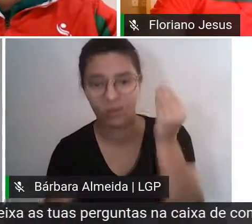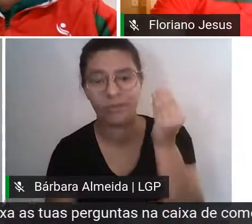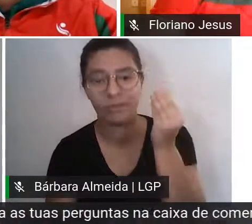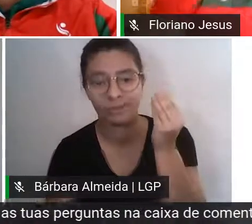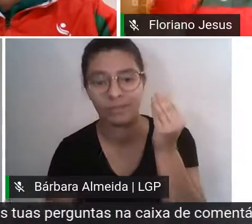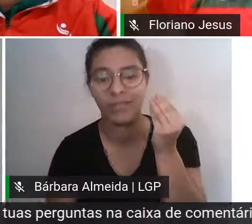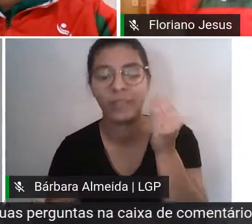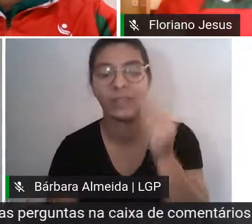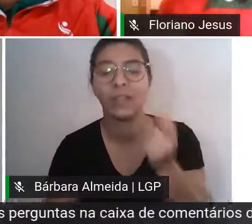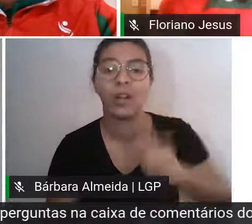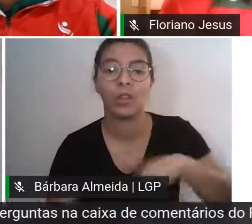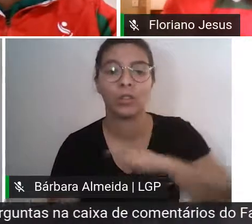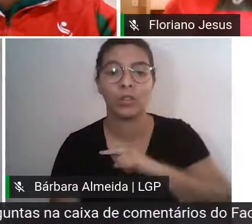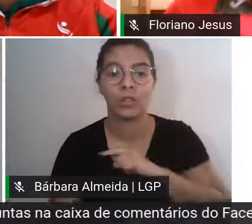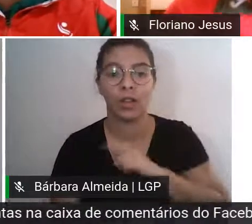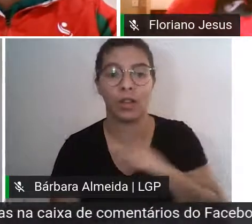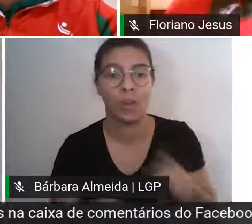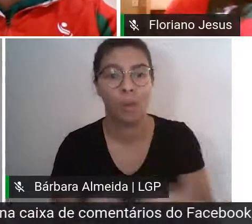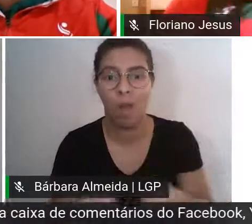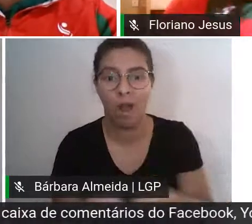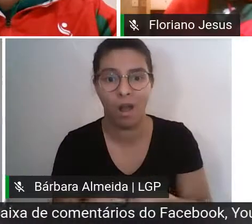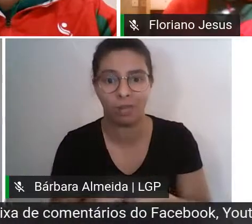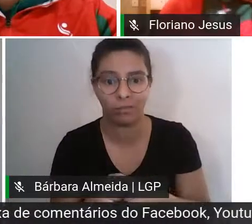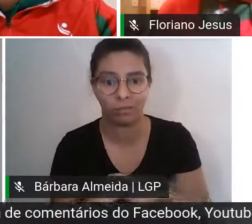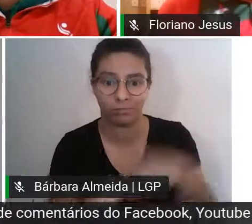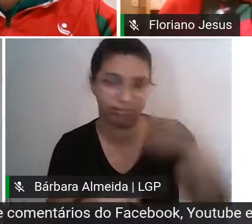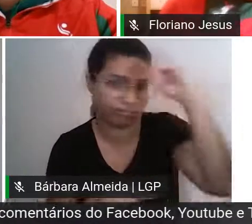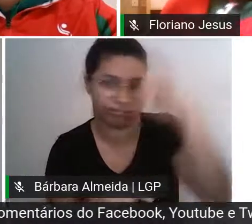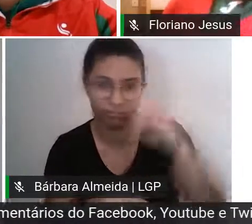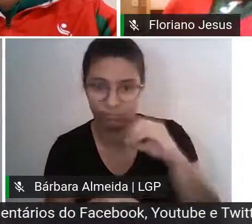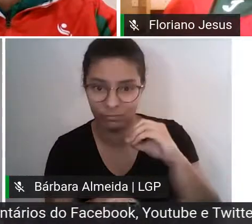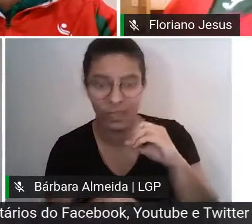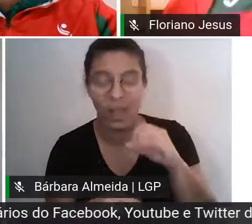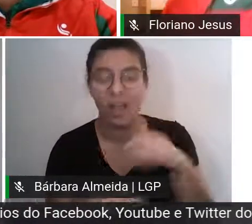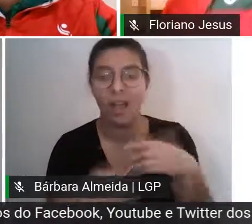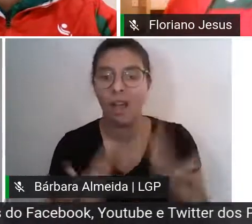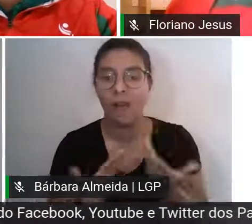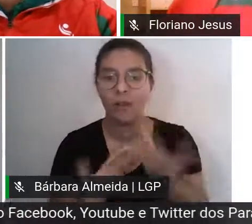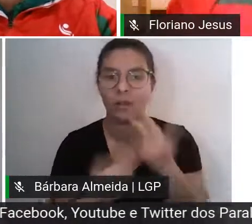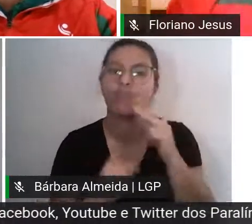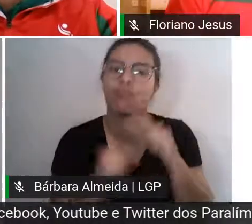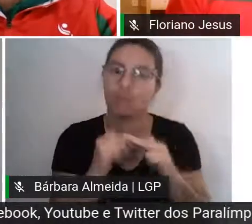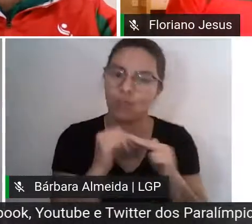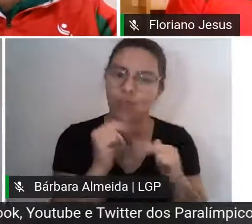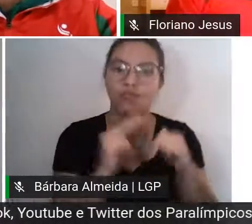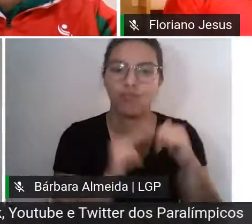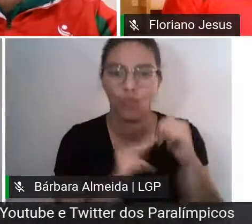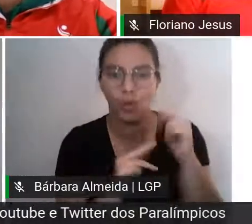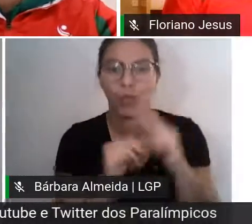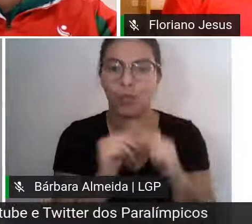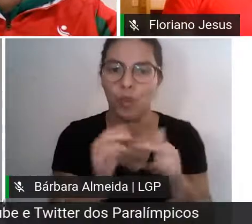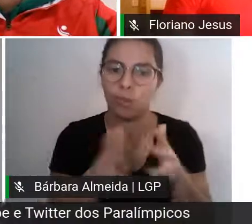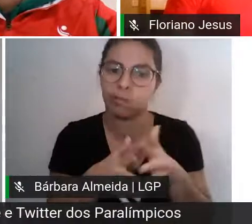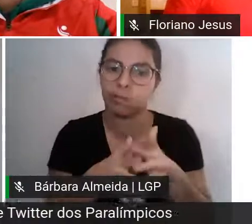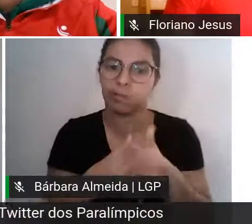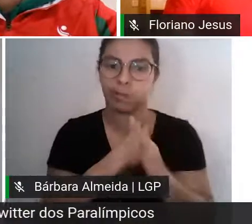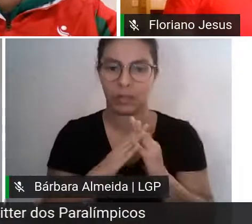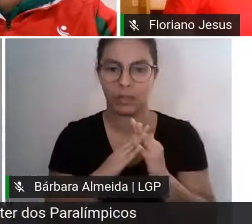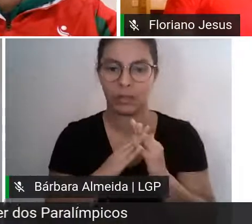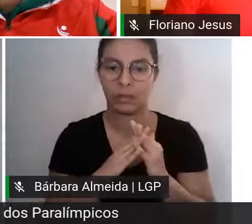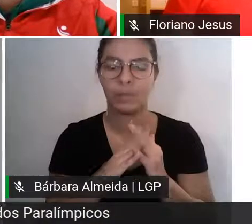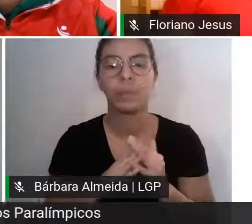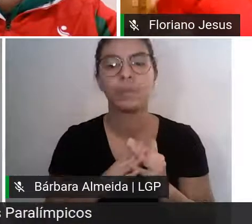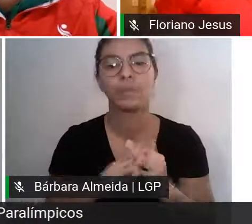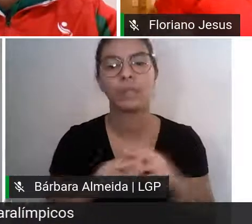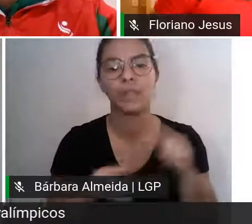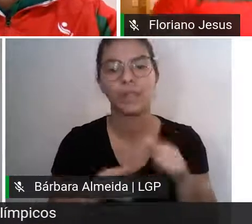começámos com uma folha em branco e estamos agora a começar a construir algo mais substantivo no contexto